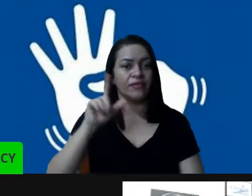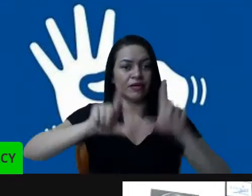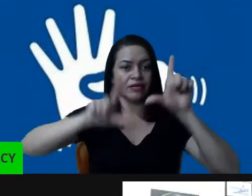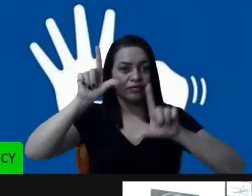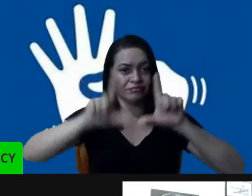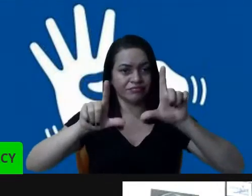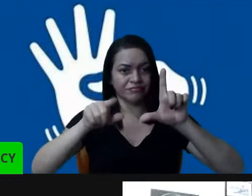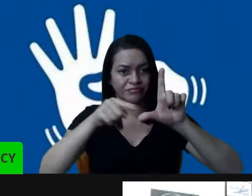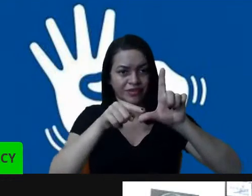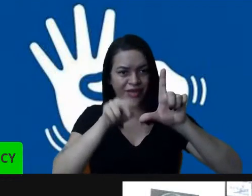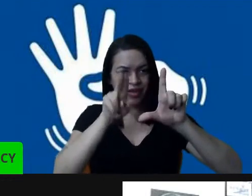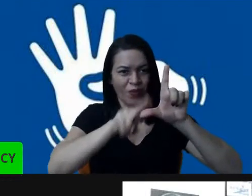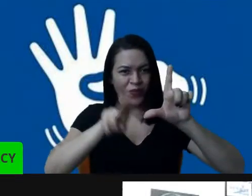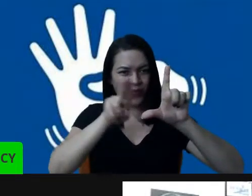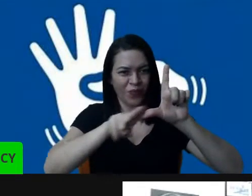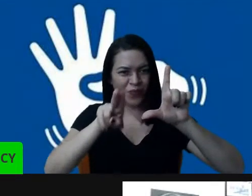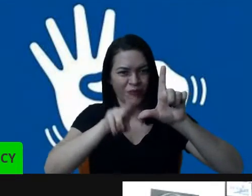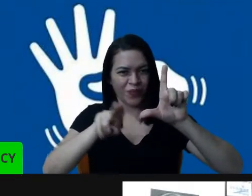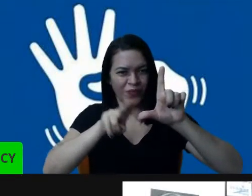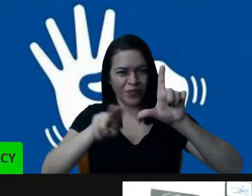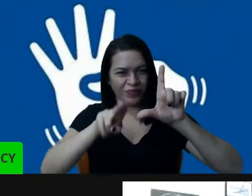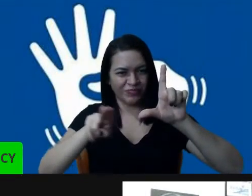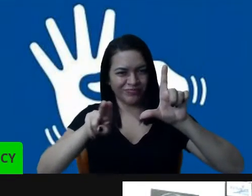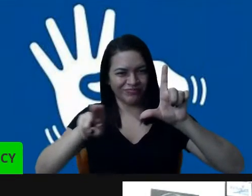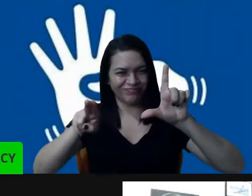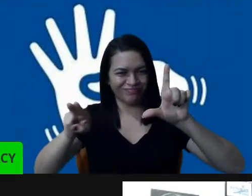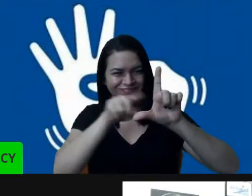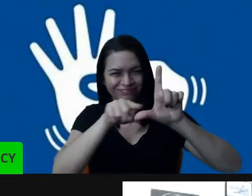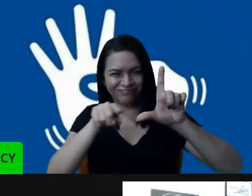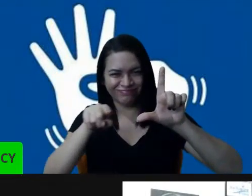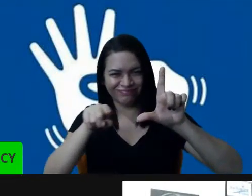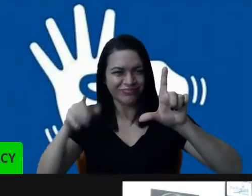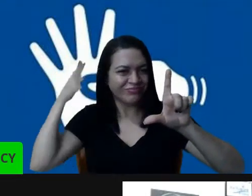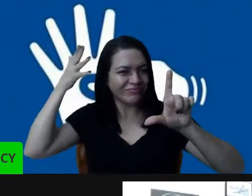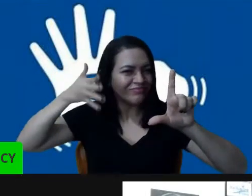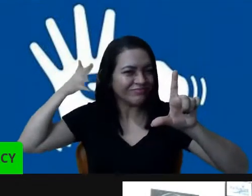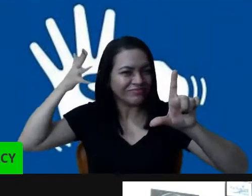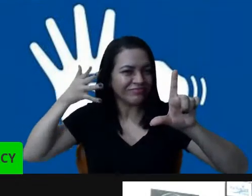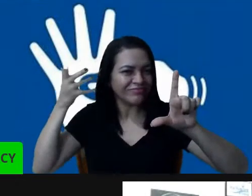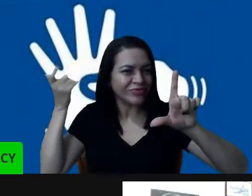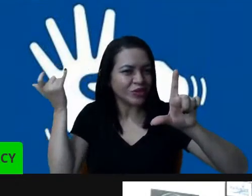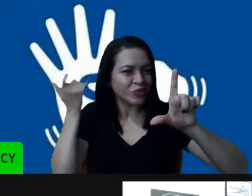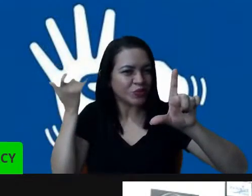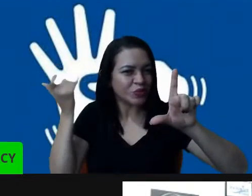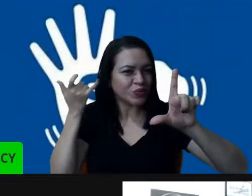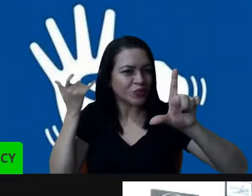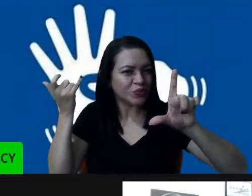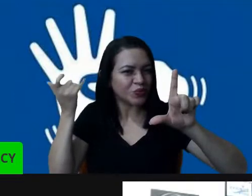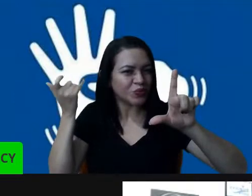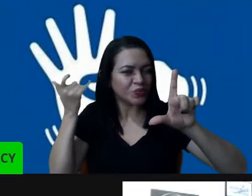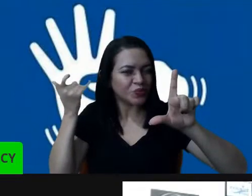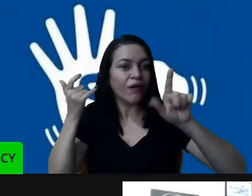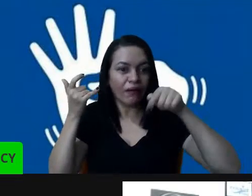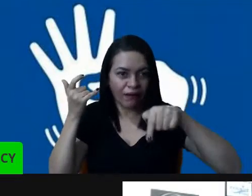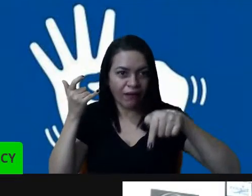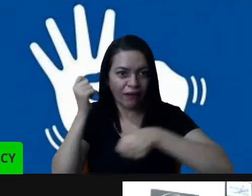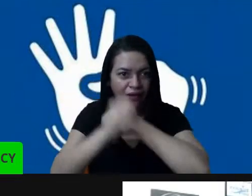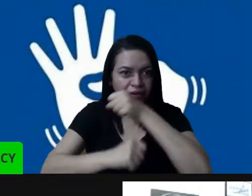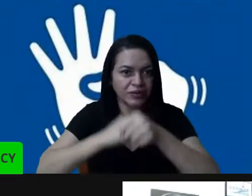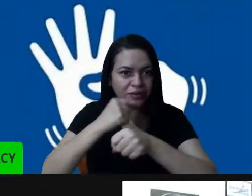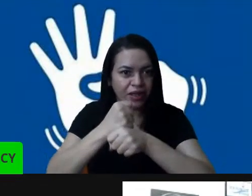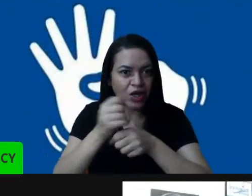caption e, né, a questão da audiodescrição, que era para encerrar esse ano o prazo,